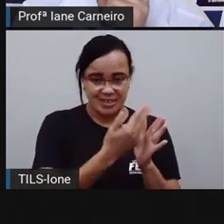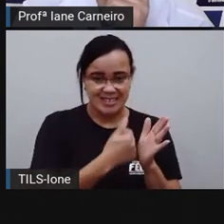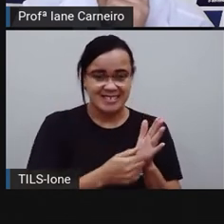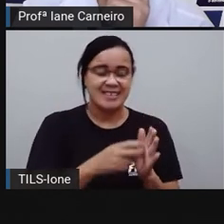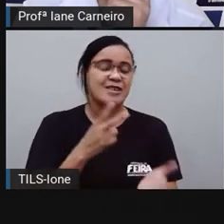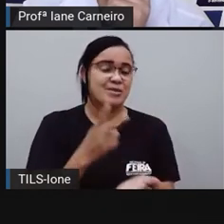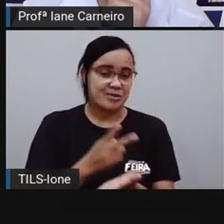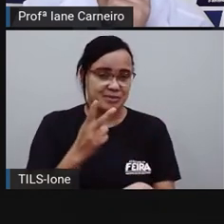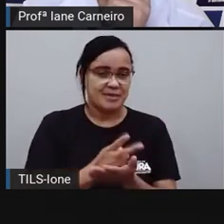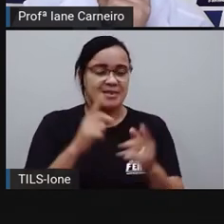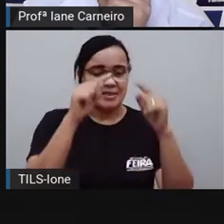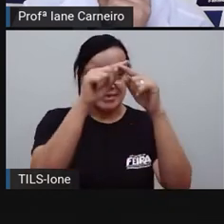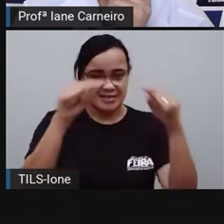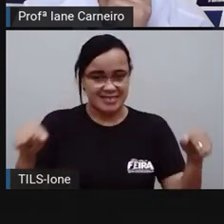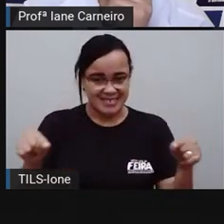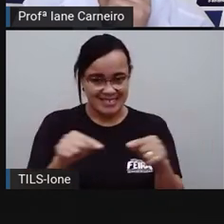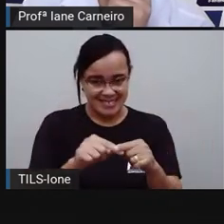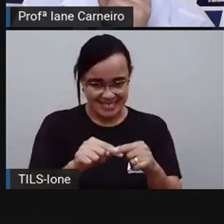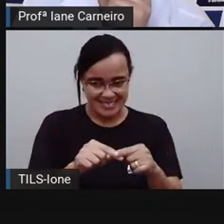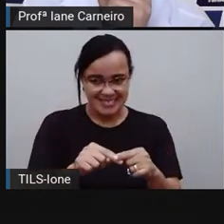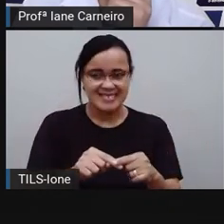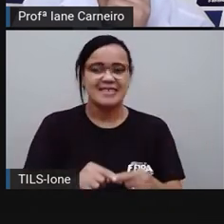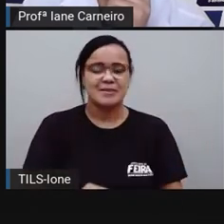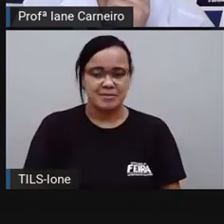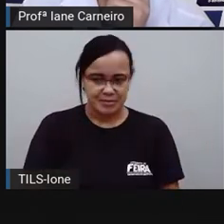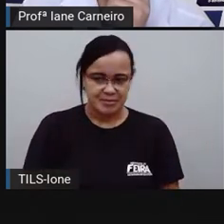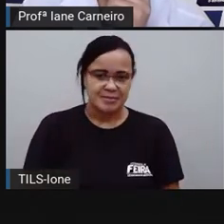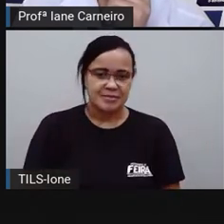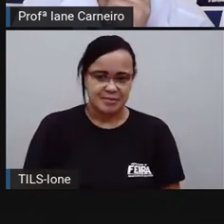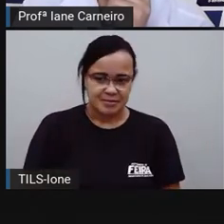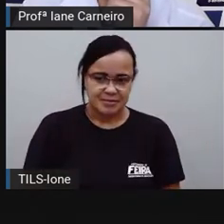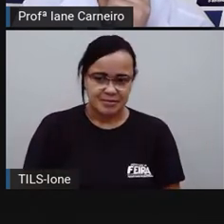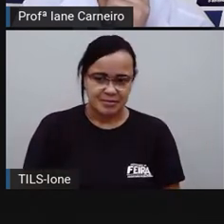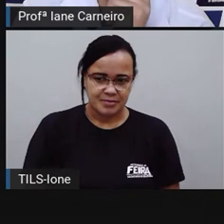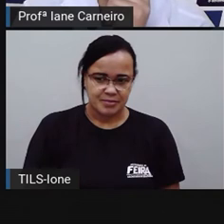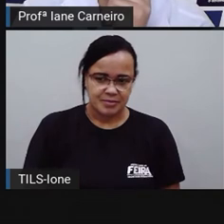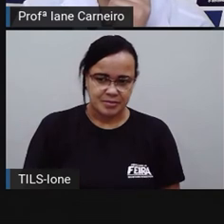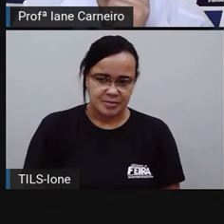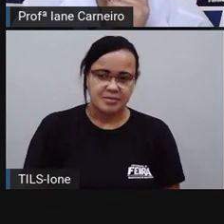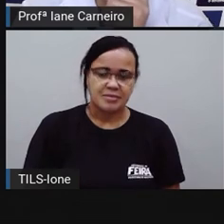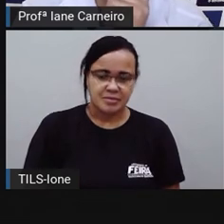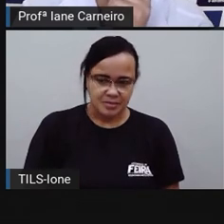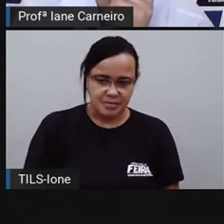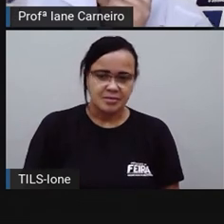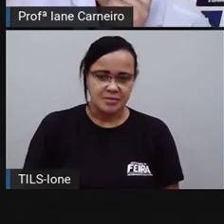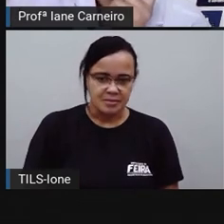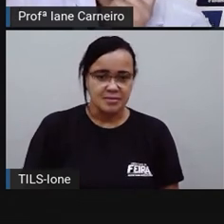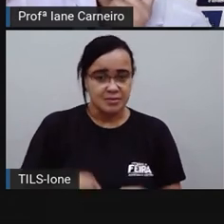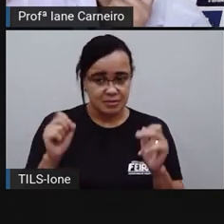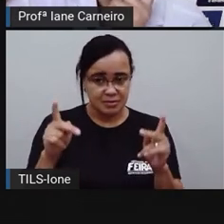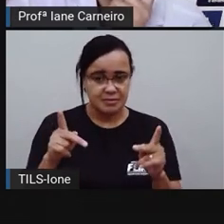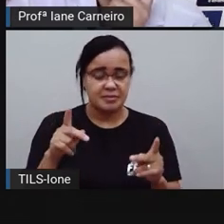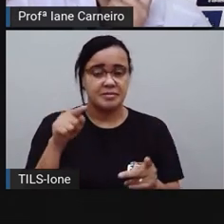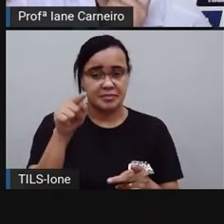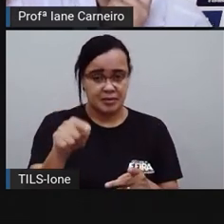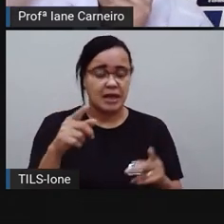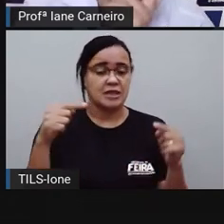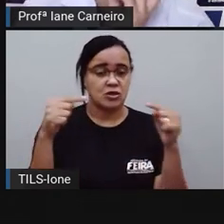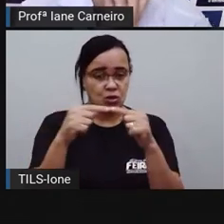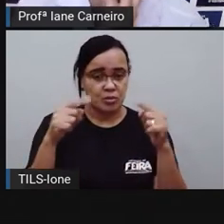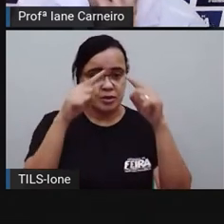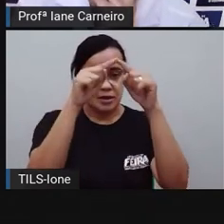Então, pode ser triângulo assim, pode ser triângulo do outro lado também, tá certo? São triângulos